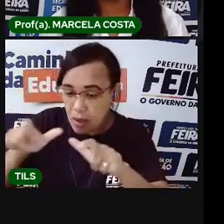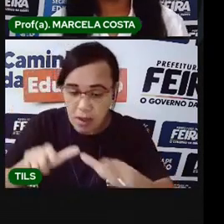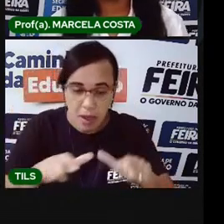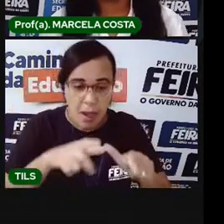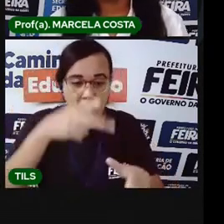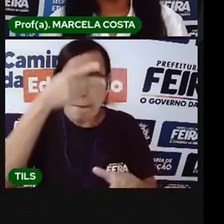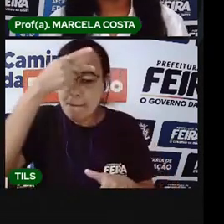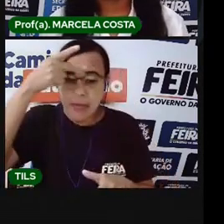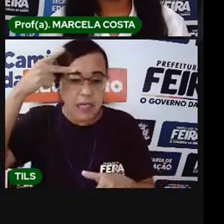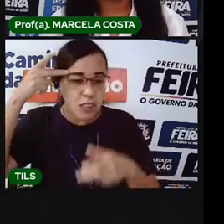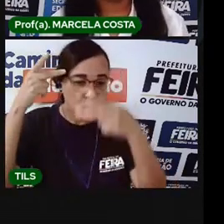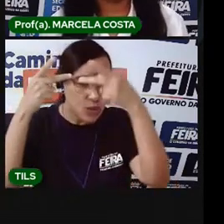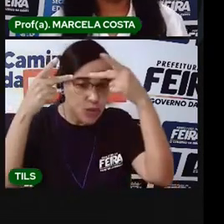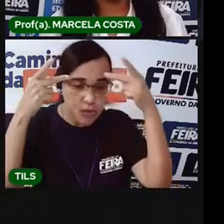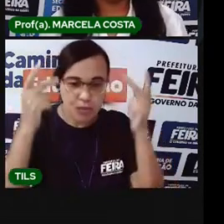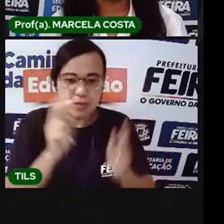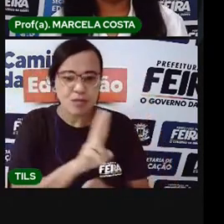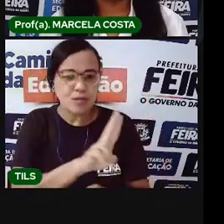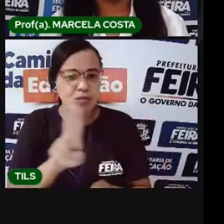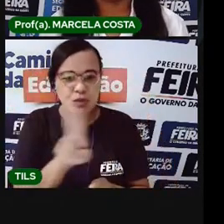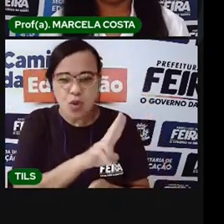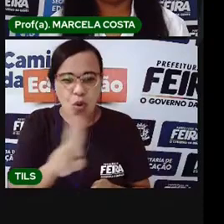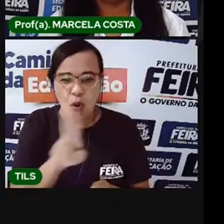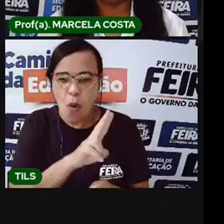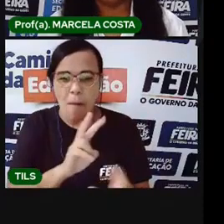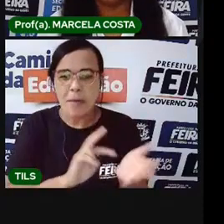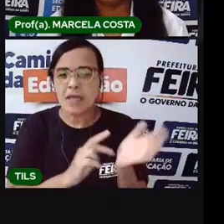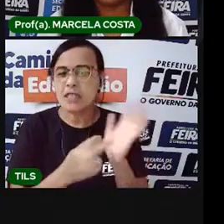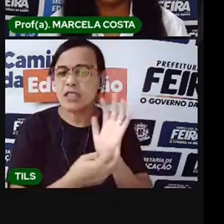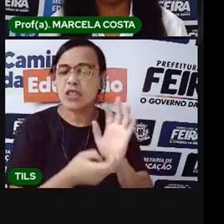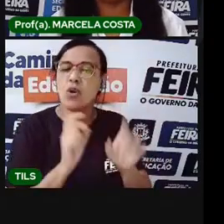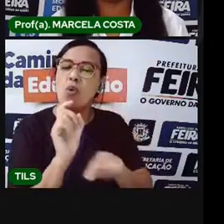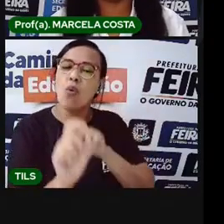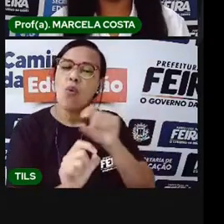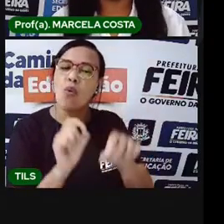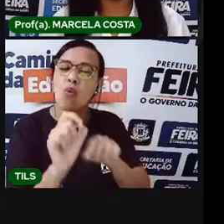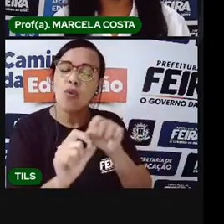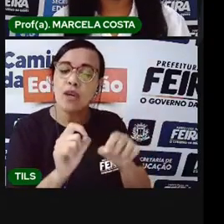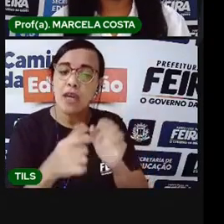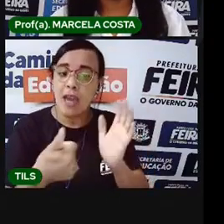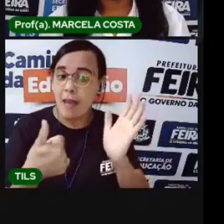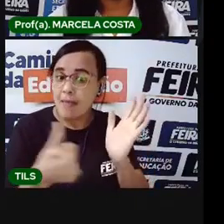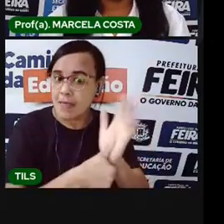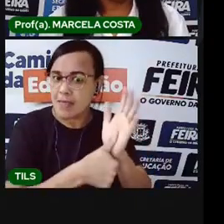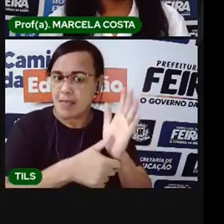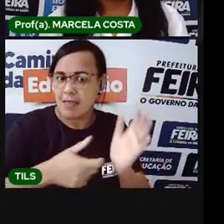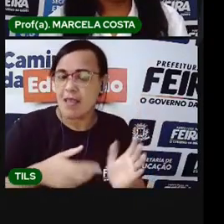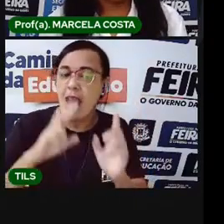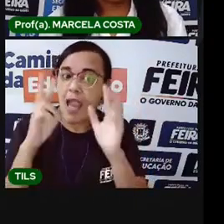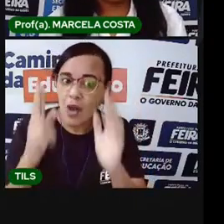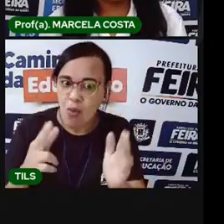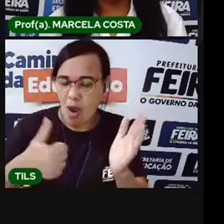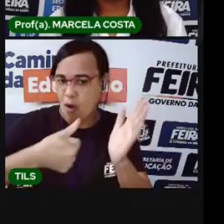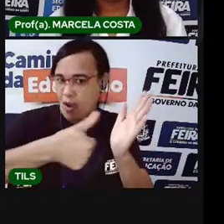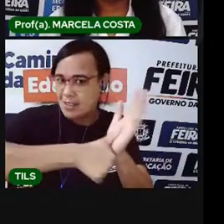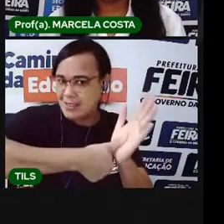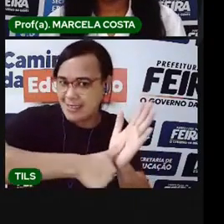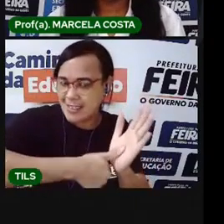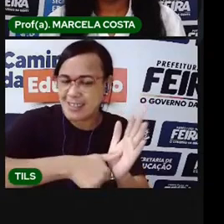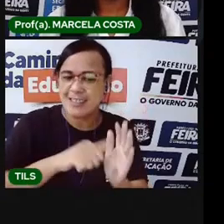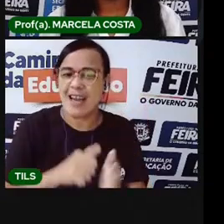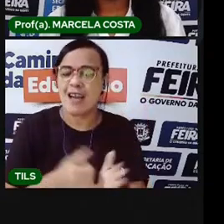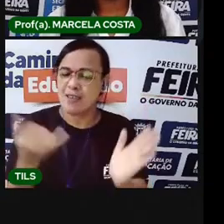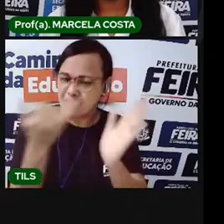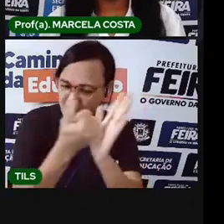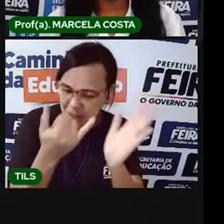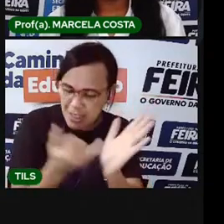pessoas. Os nomes, crianças, representam a identidade das pessoas. Eu sou conhecida pelo